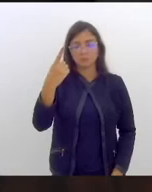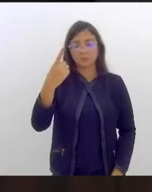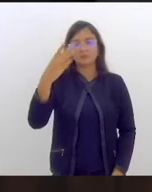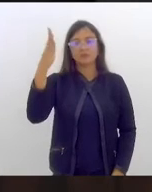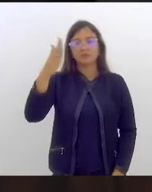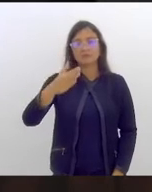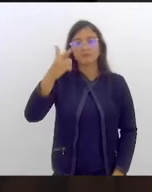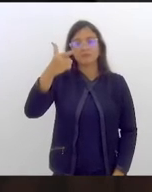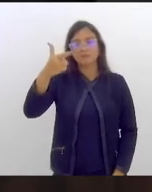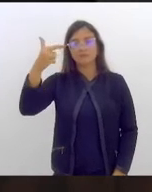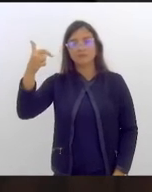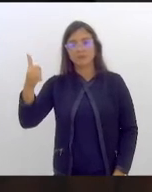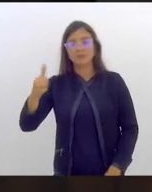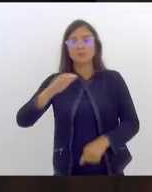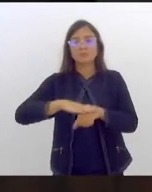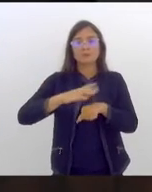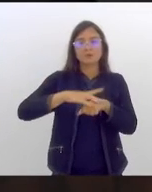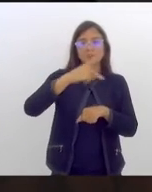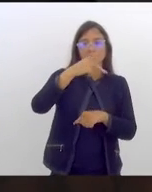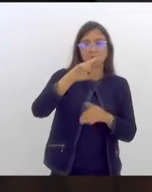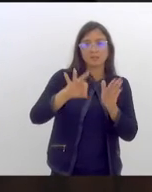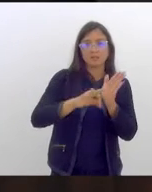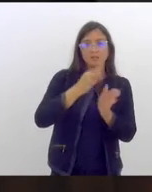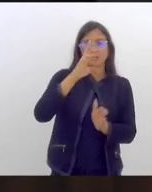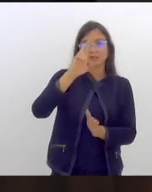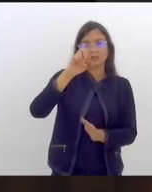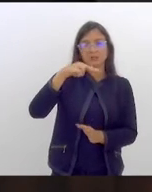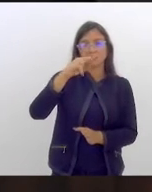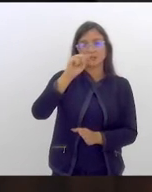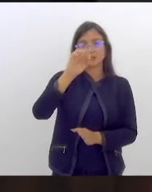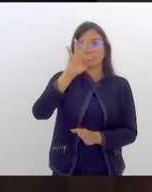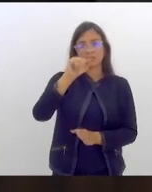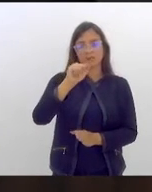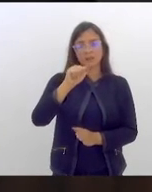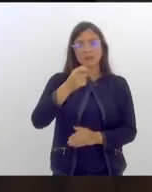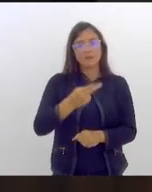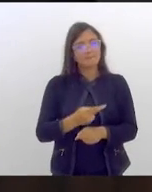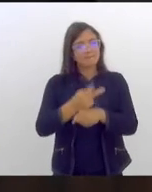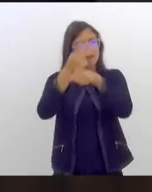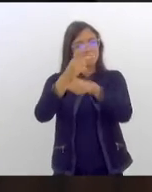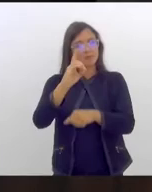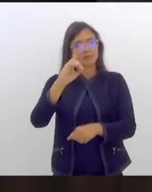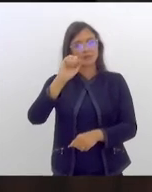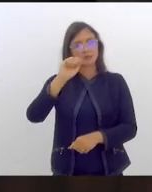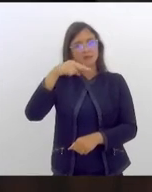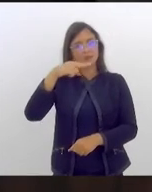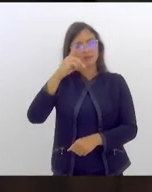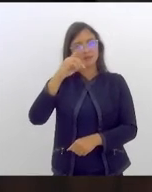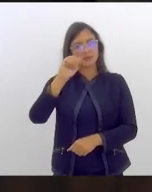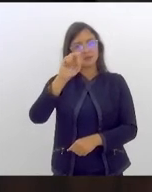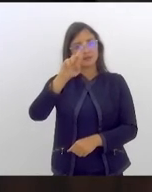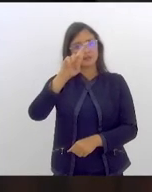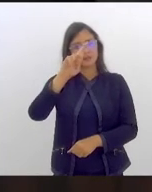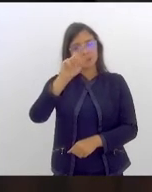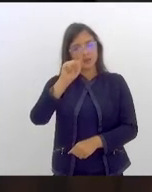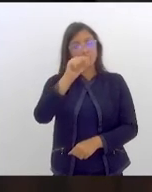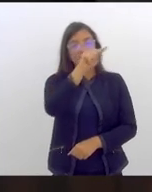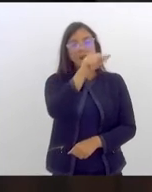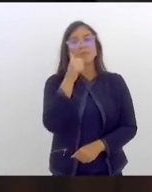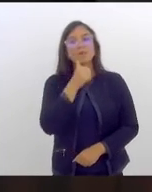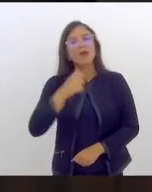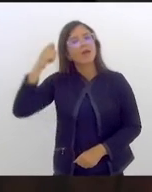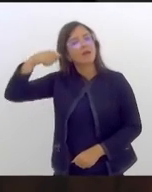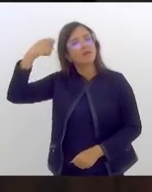de 21 de autoria da Renata que consegue pleno Dandara a atriz Dandara Mariana proceder